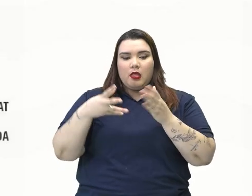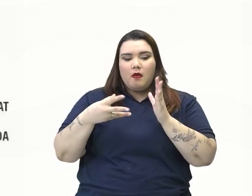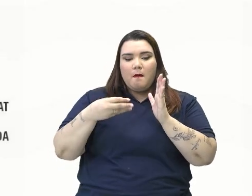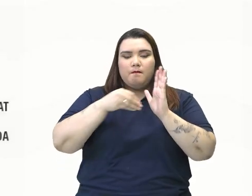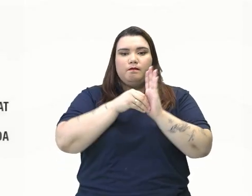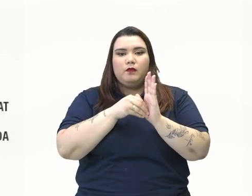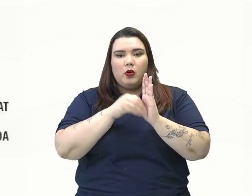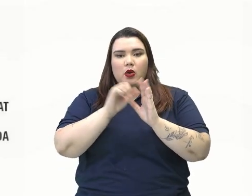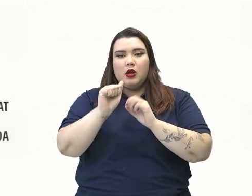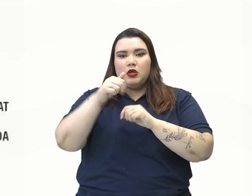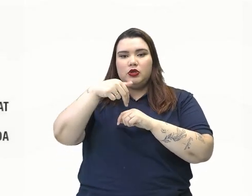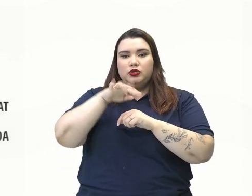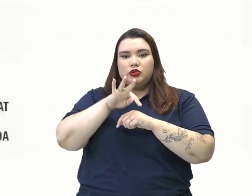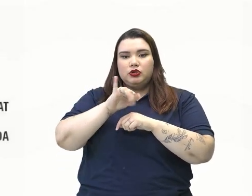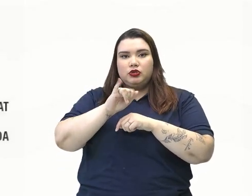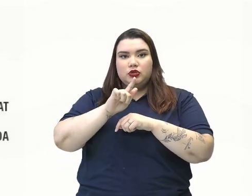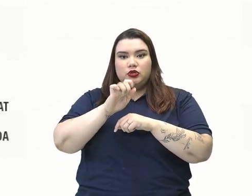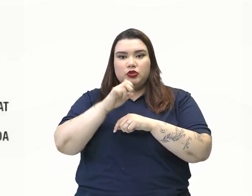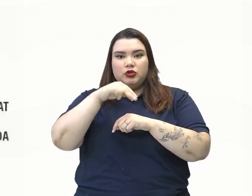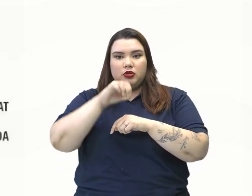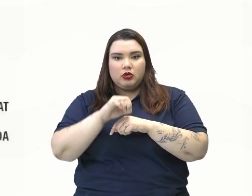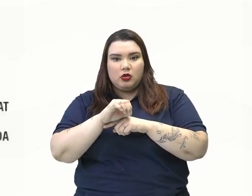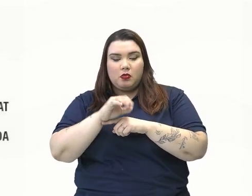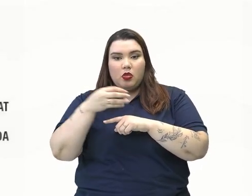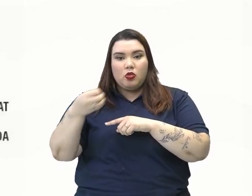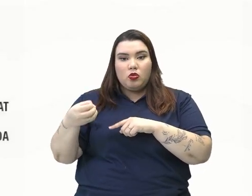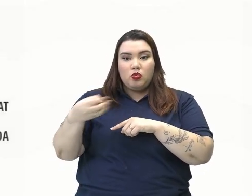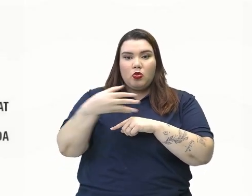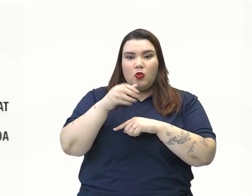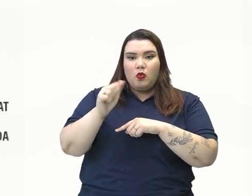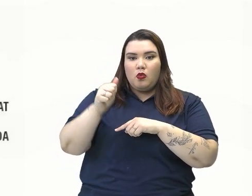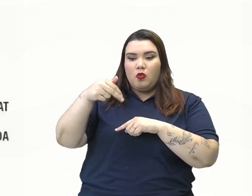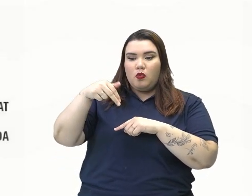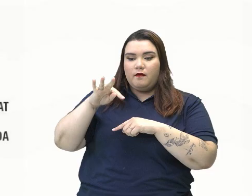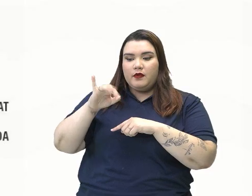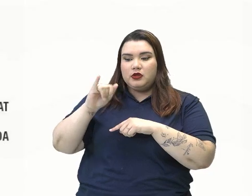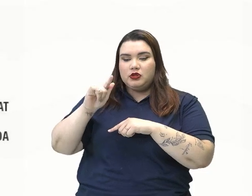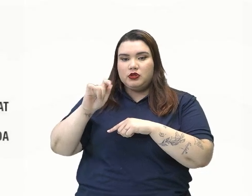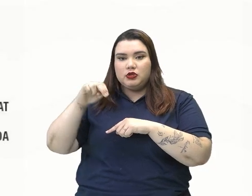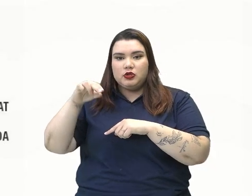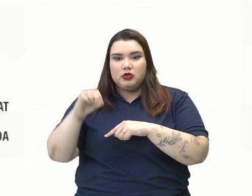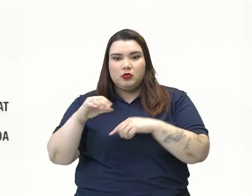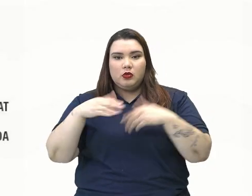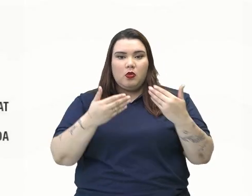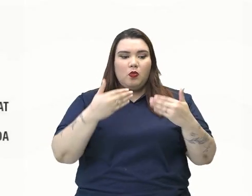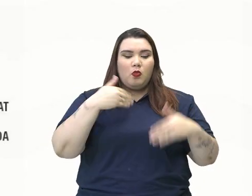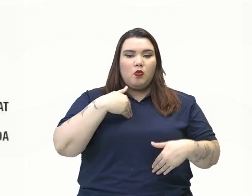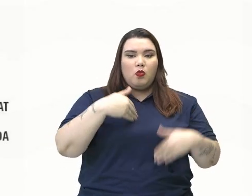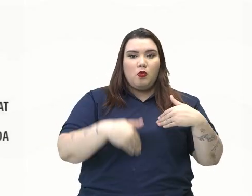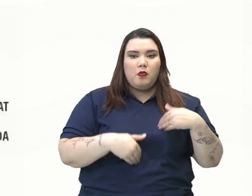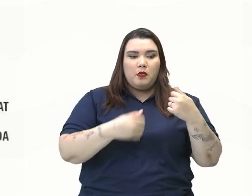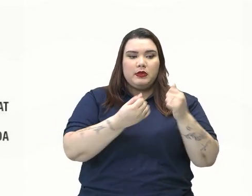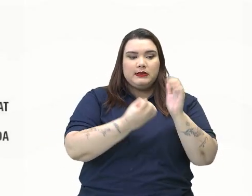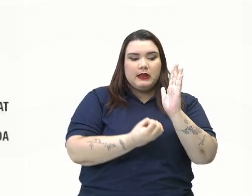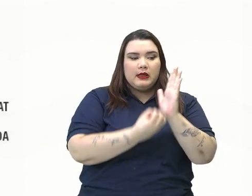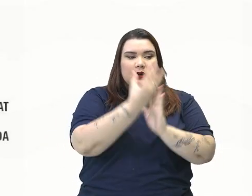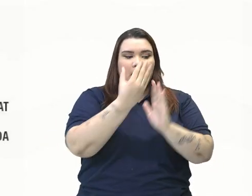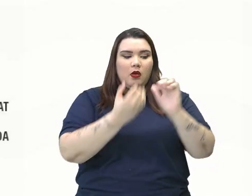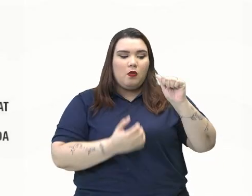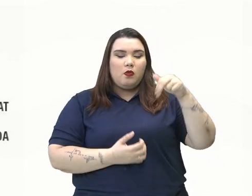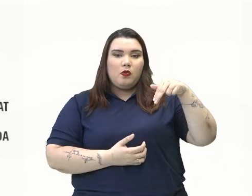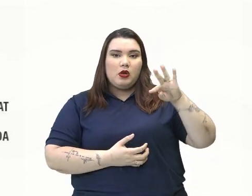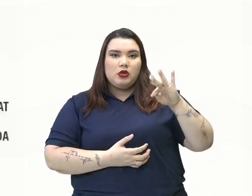novo antígeno. Para cada novo antígeno, nosso corpo precisa construir um anticorpo